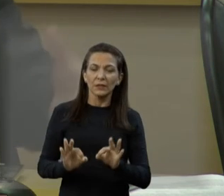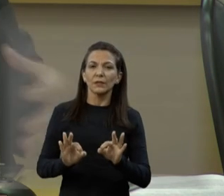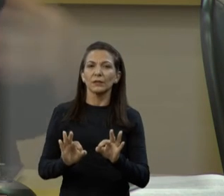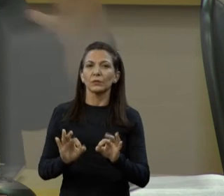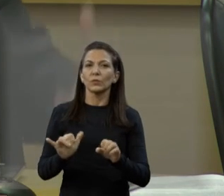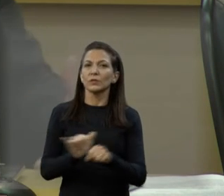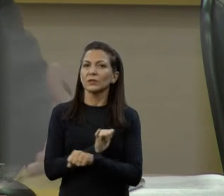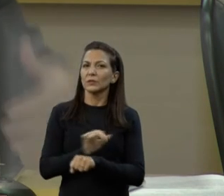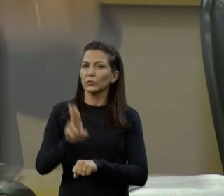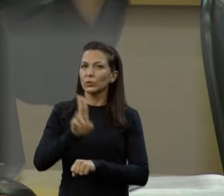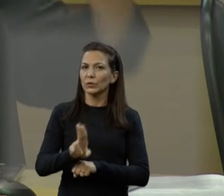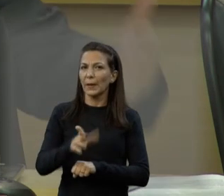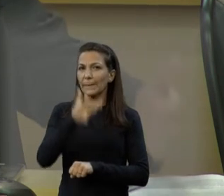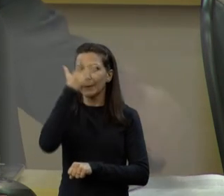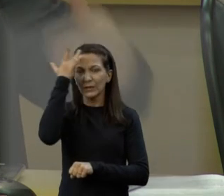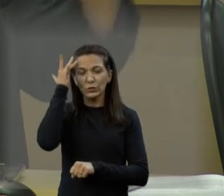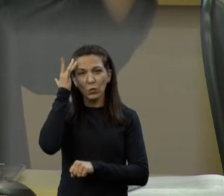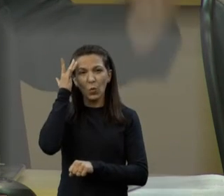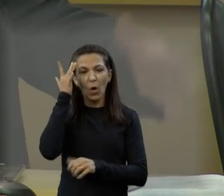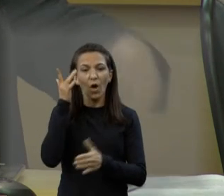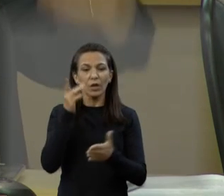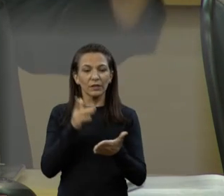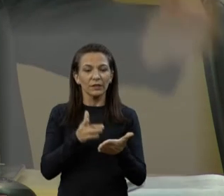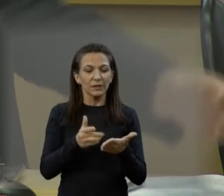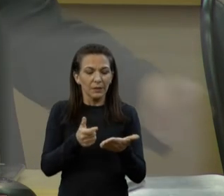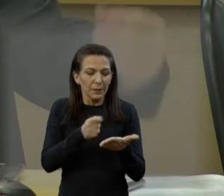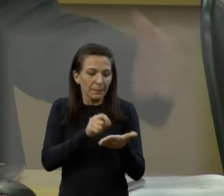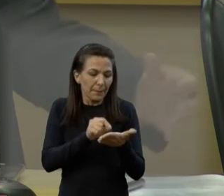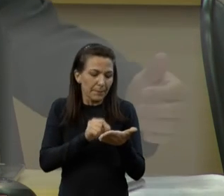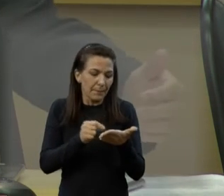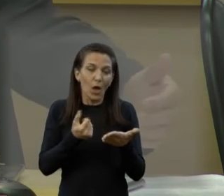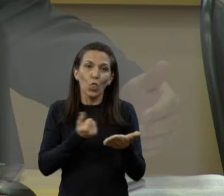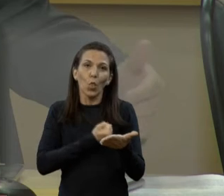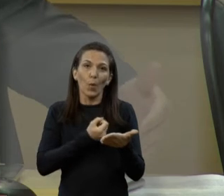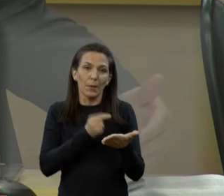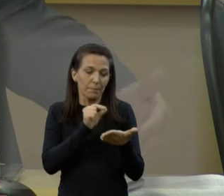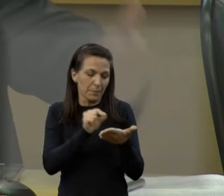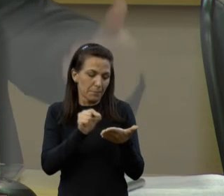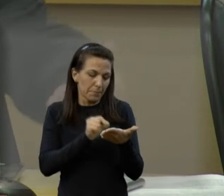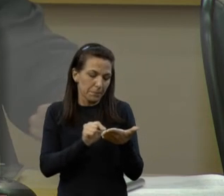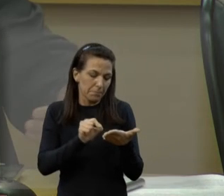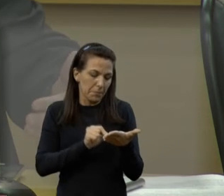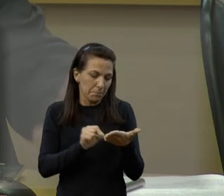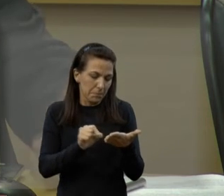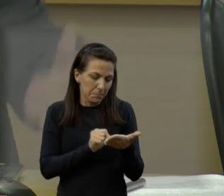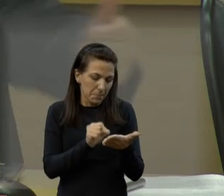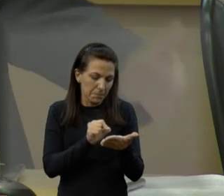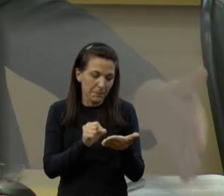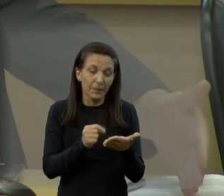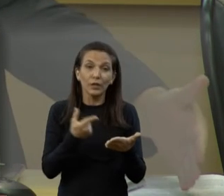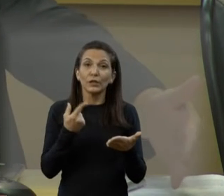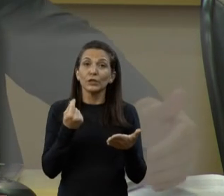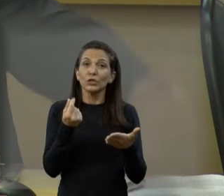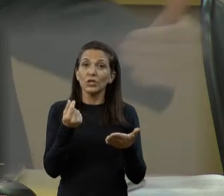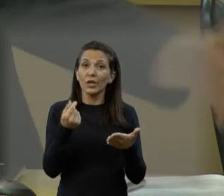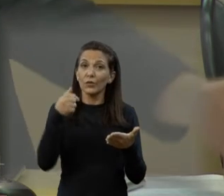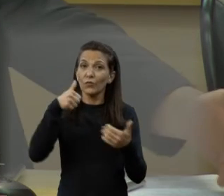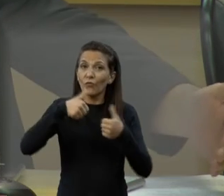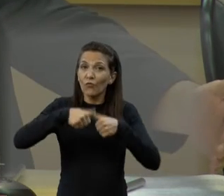as pessoas que querem fazer sua fé e na parte do jogo mas que o dinheiro fique para